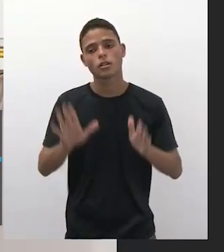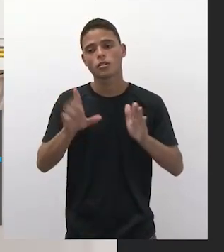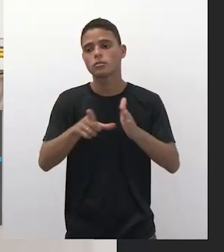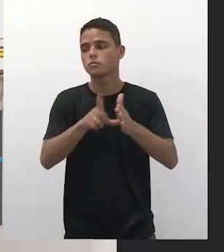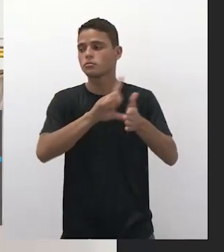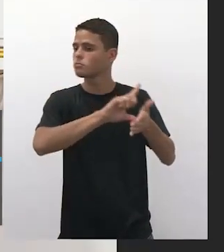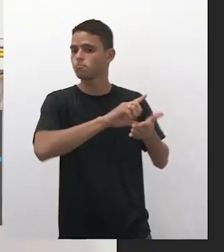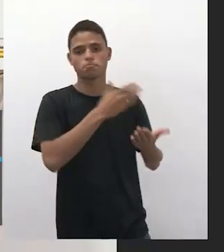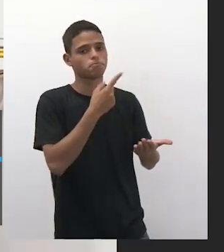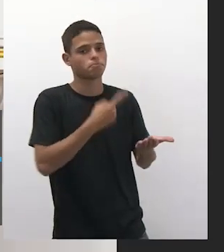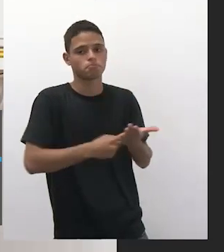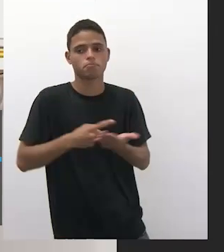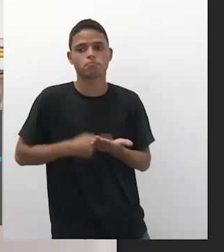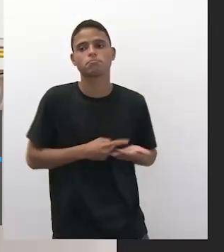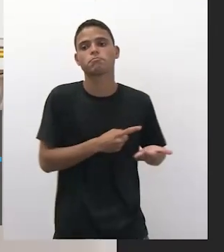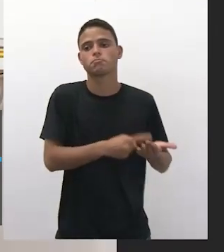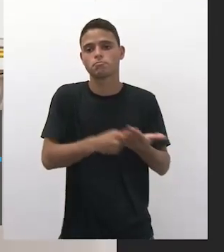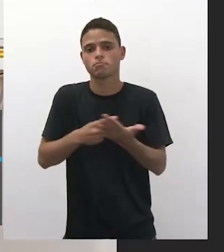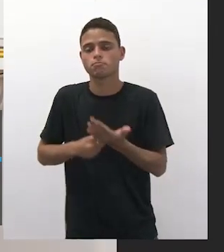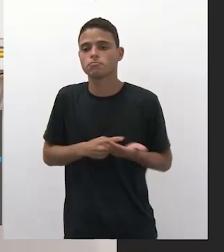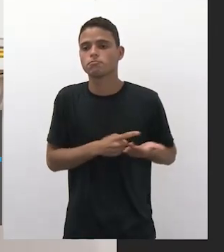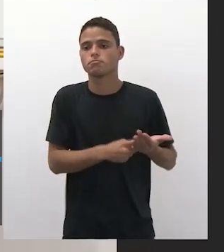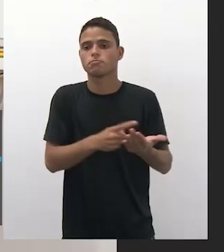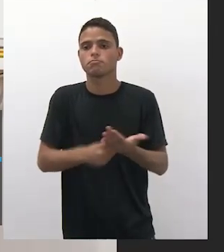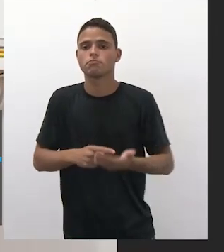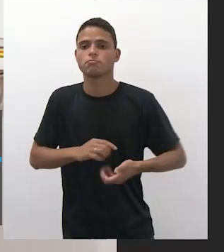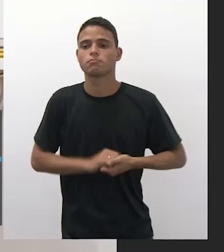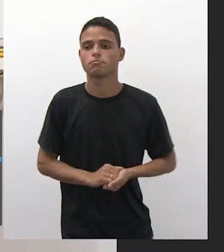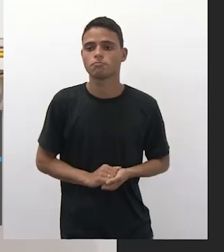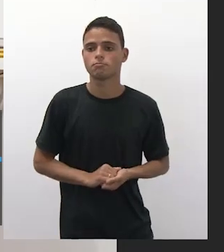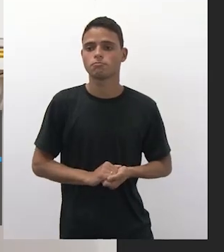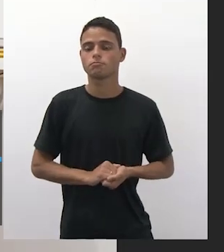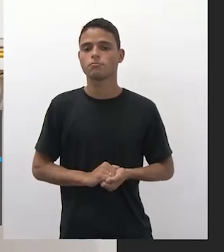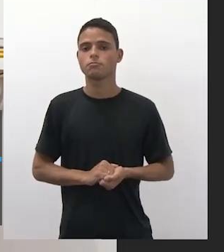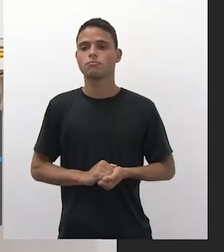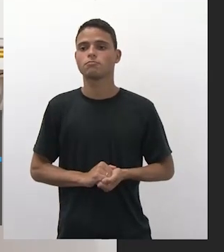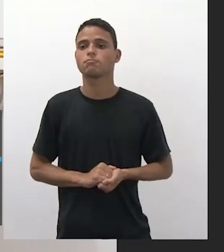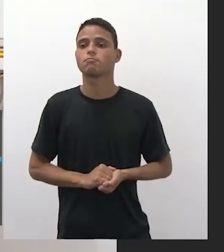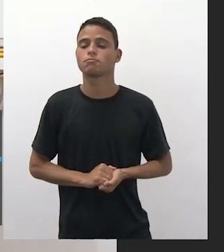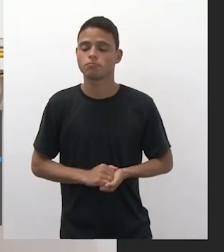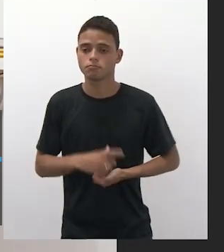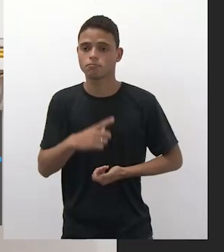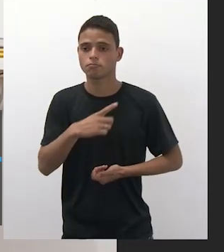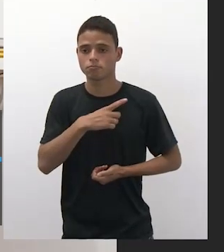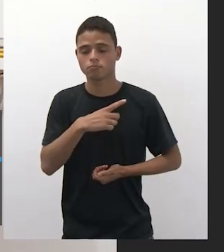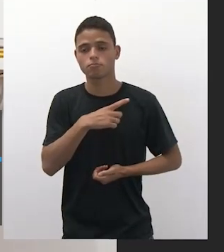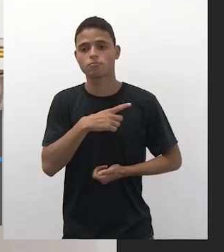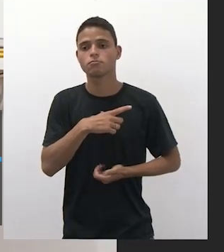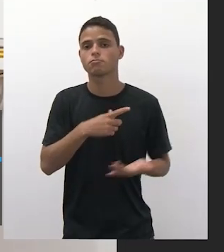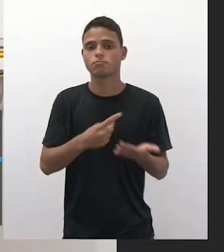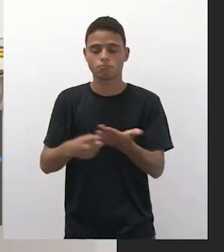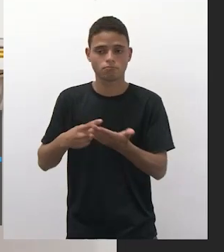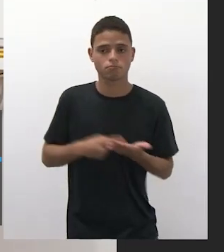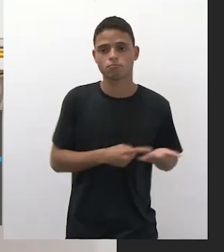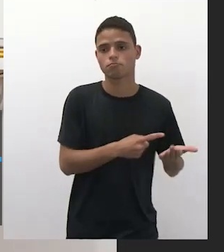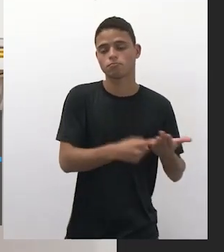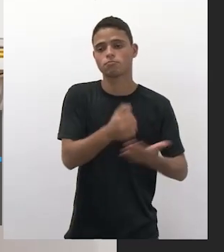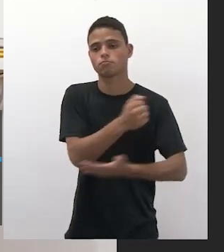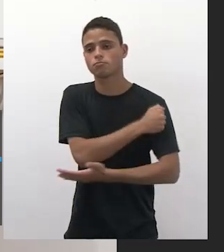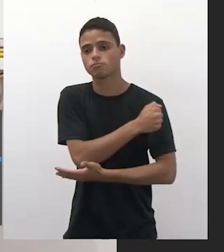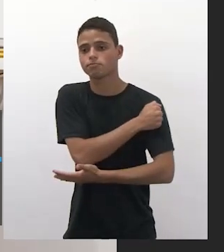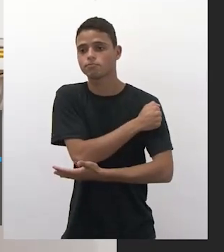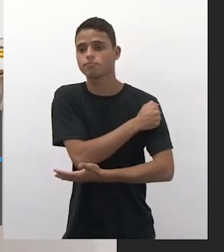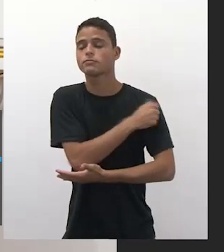a gente faz até hoje, né? São os combinados que a gente faz aí com os nossos alunos. Então,